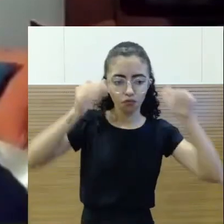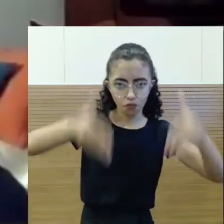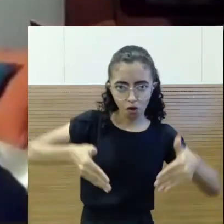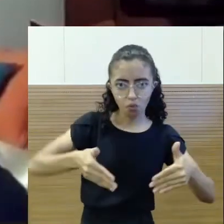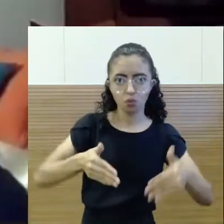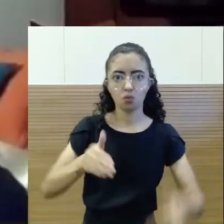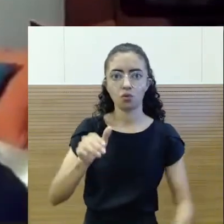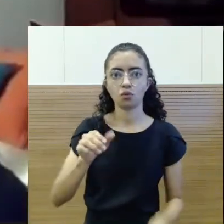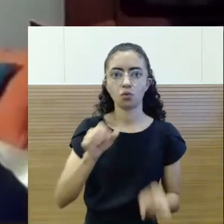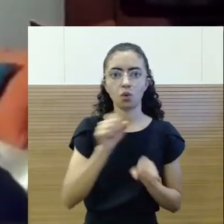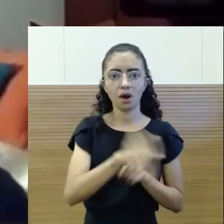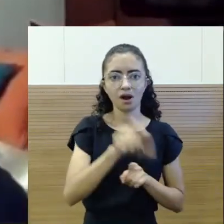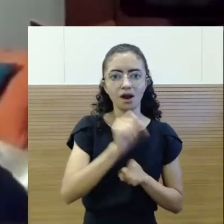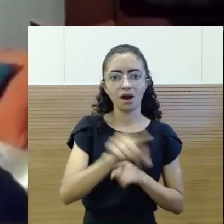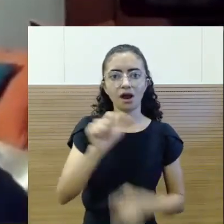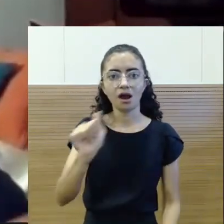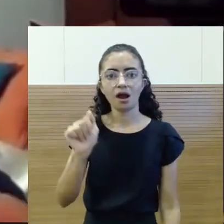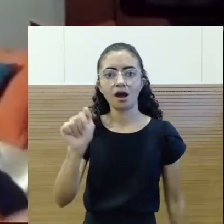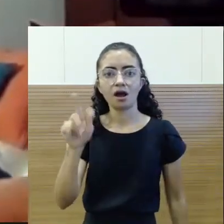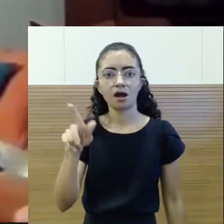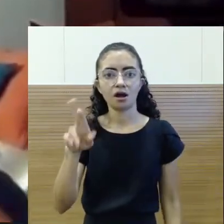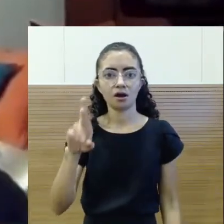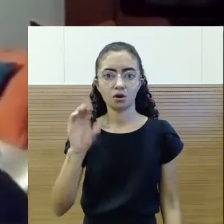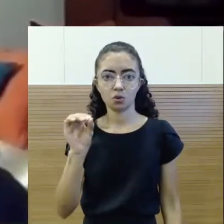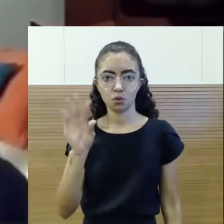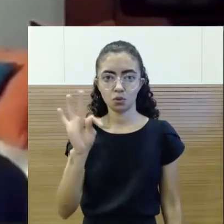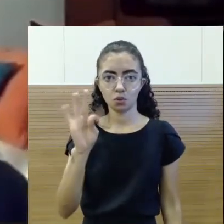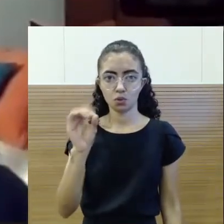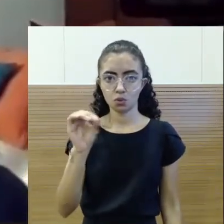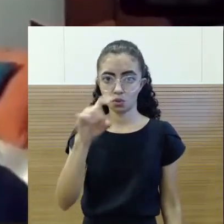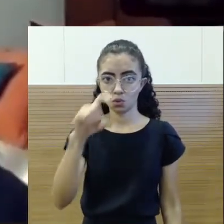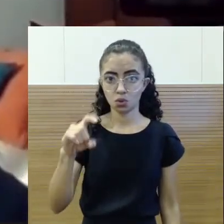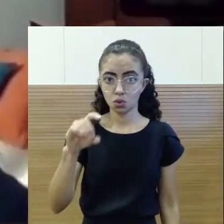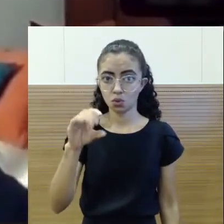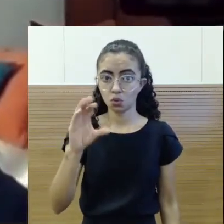agrotóxicos, ela se refere a todos os alimentos, quer dizer, não só os